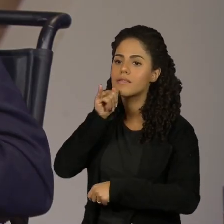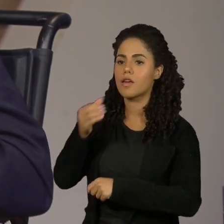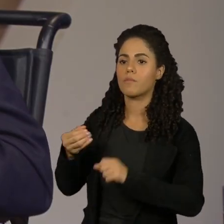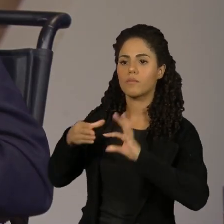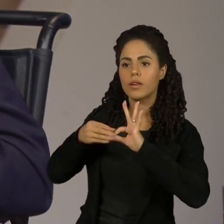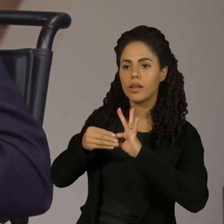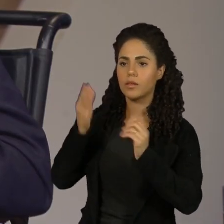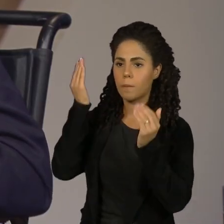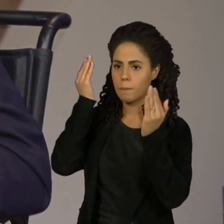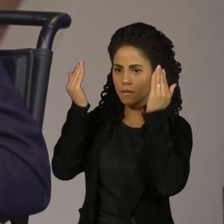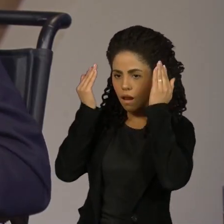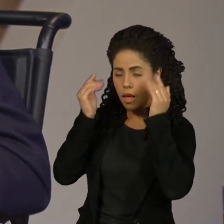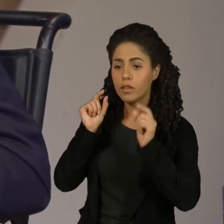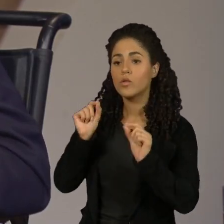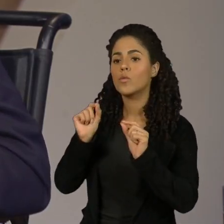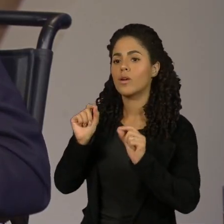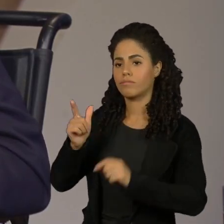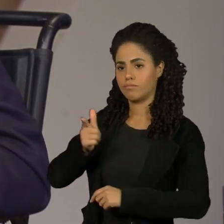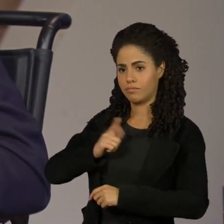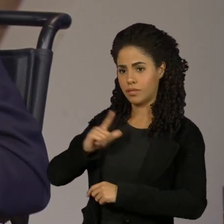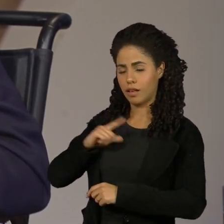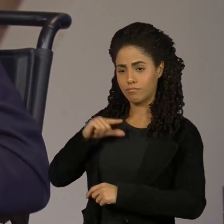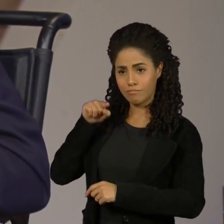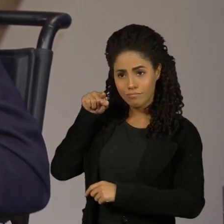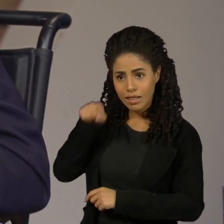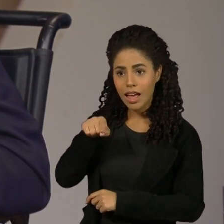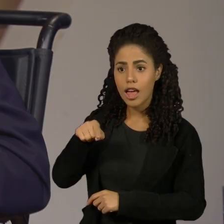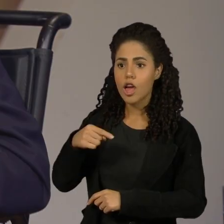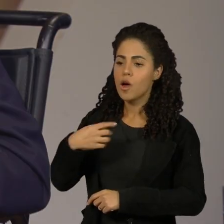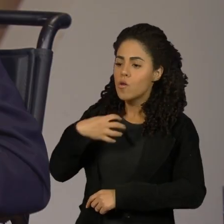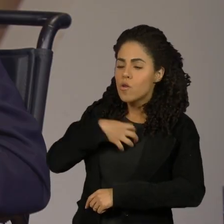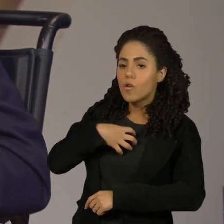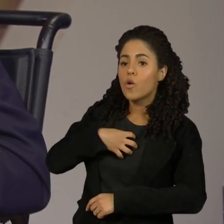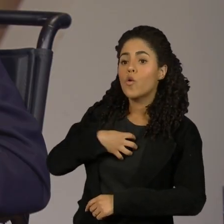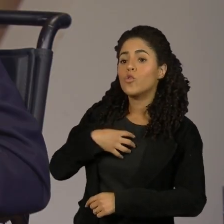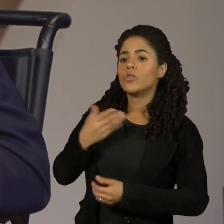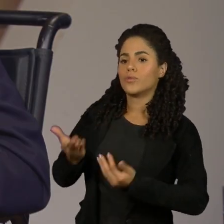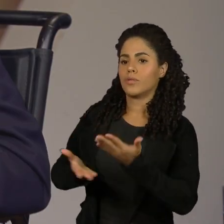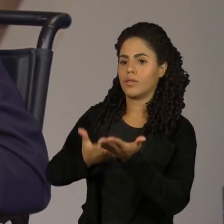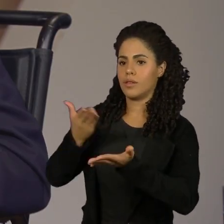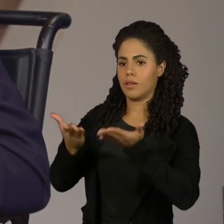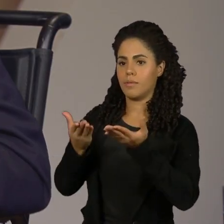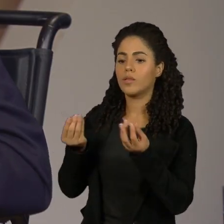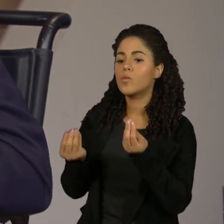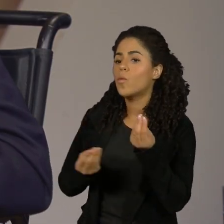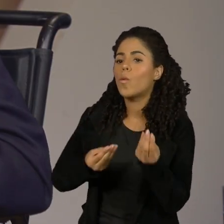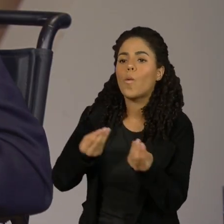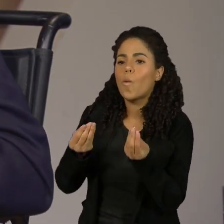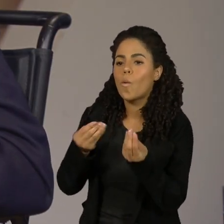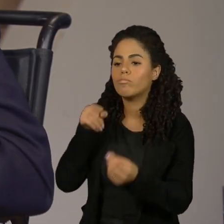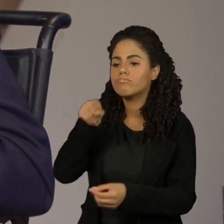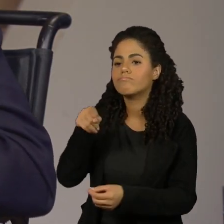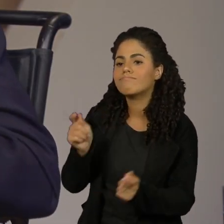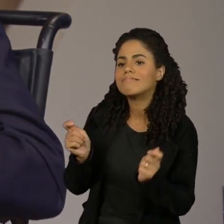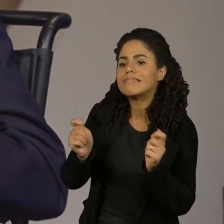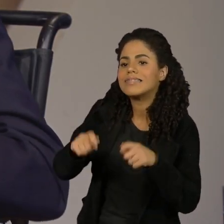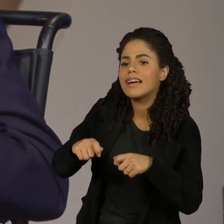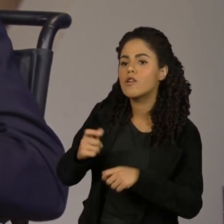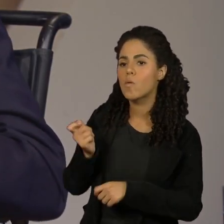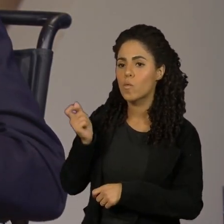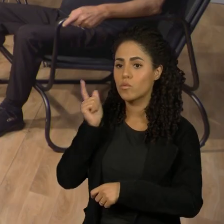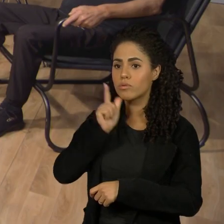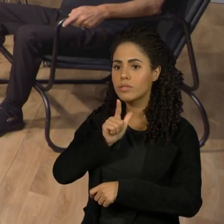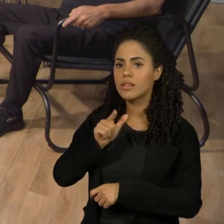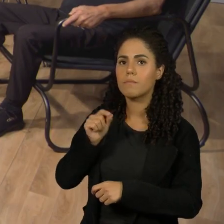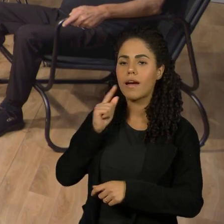psiquiatria, é justamente o estigma do tratamento. É como se o coquetel trouxesse o HIV,